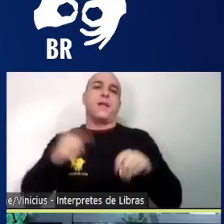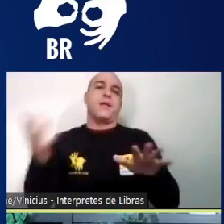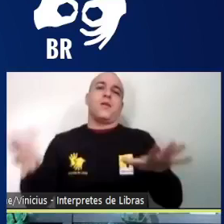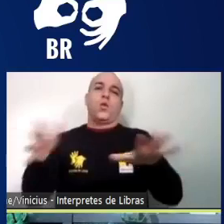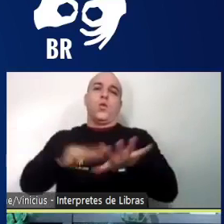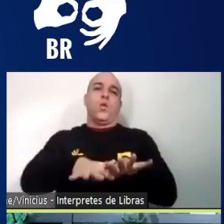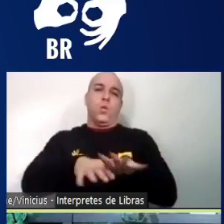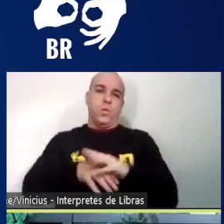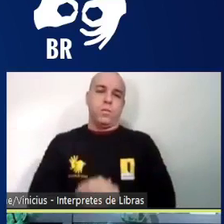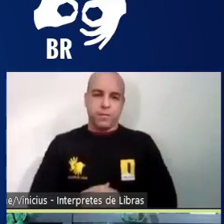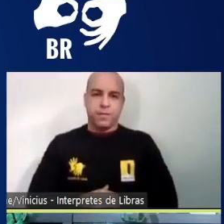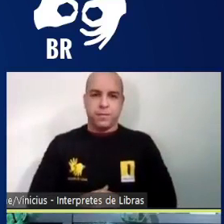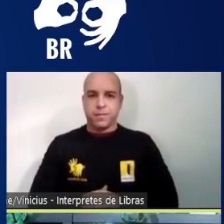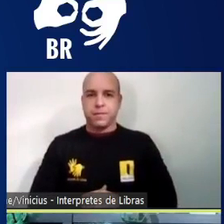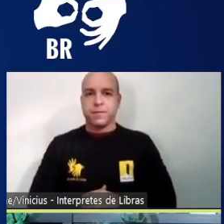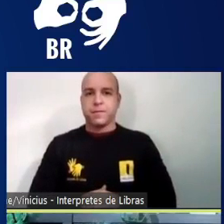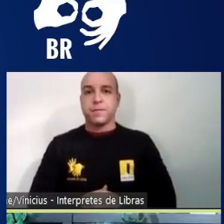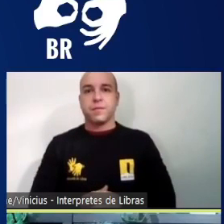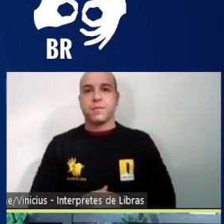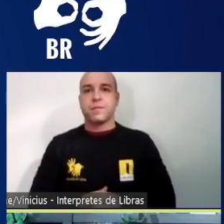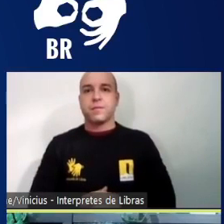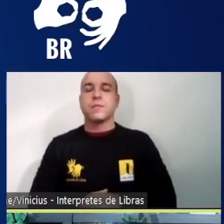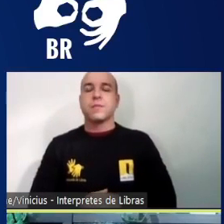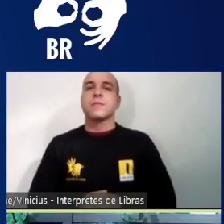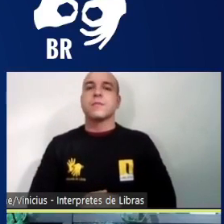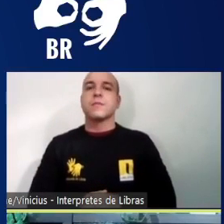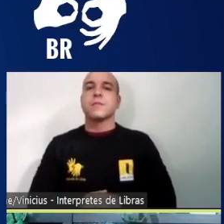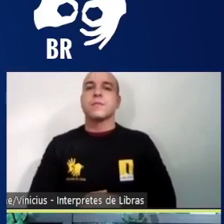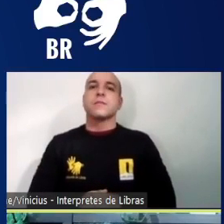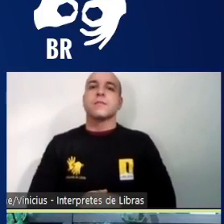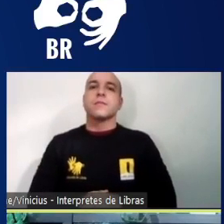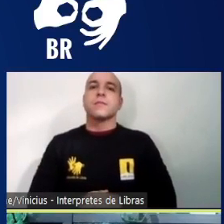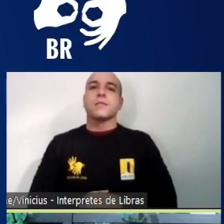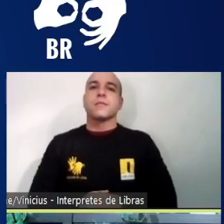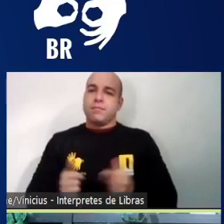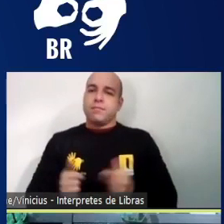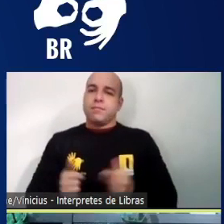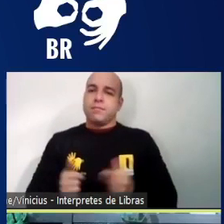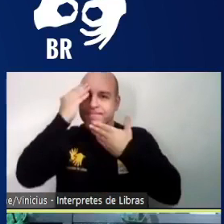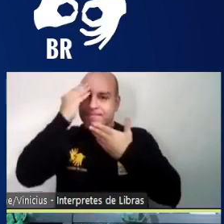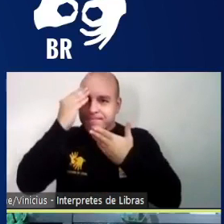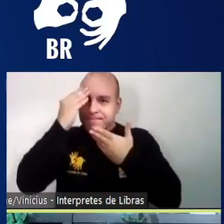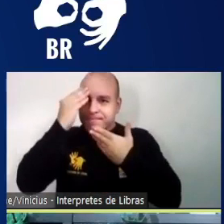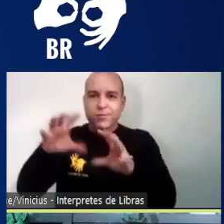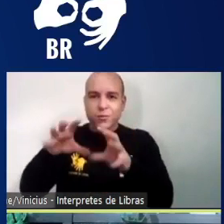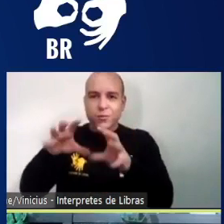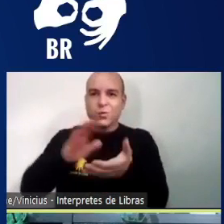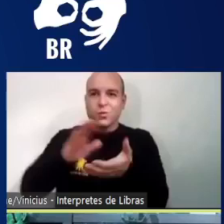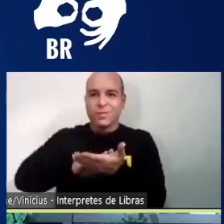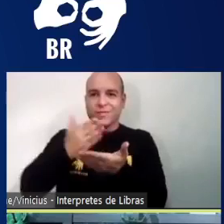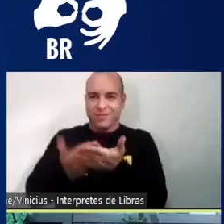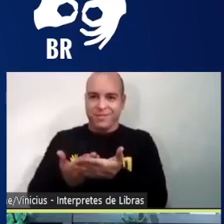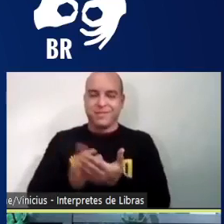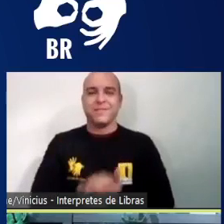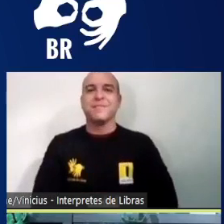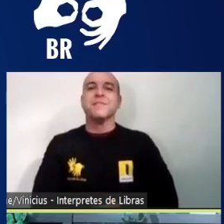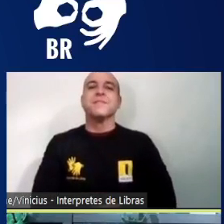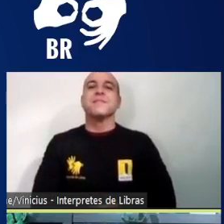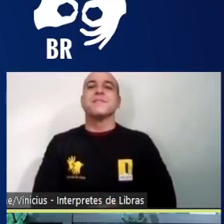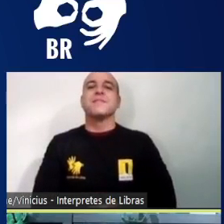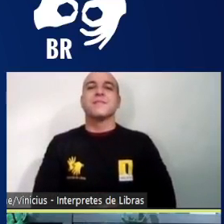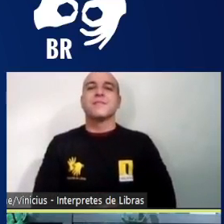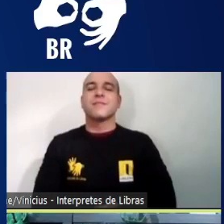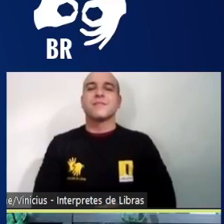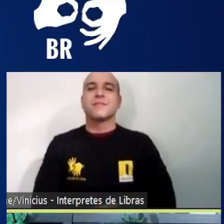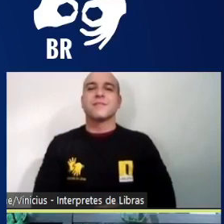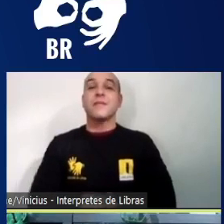acontecer das pessoas com deficiência auditiva. Muito obrigada, Aline e Vinícius. Quero